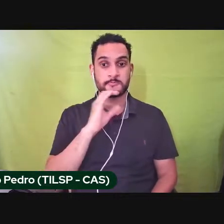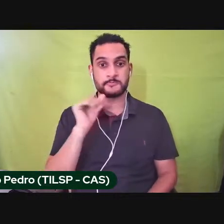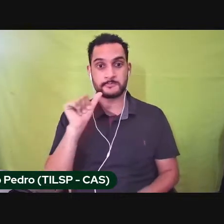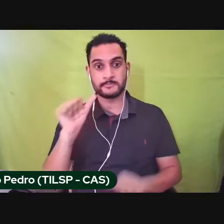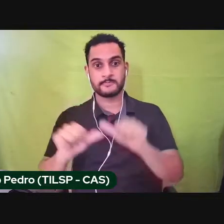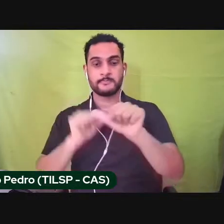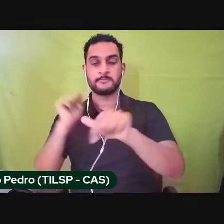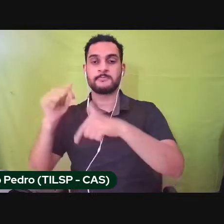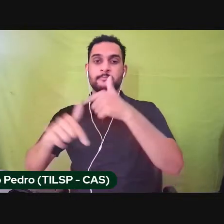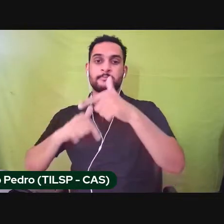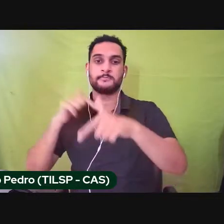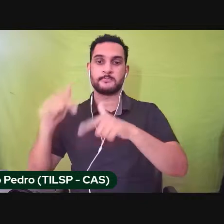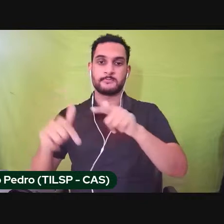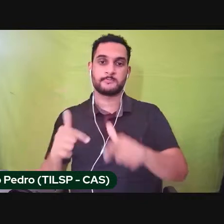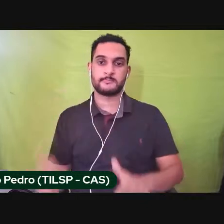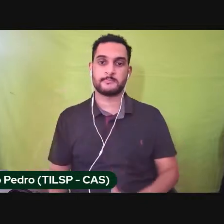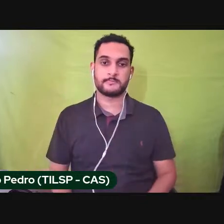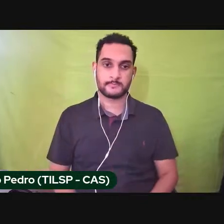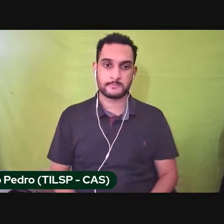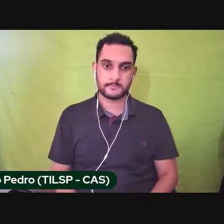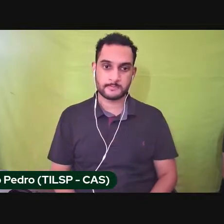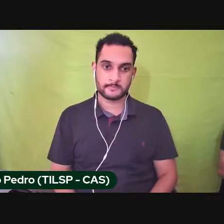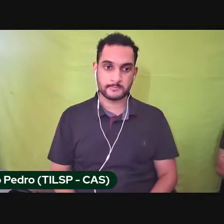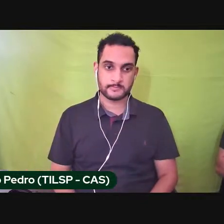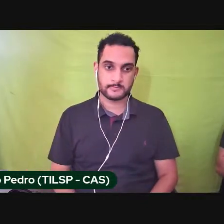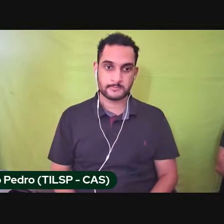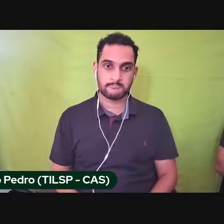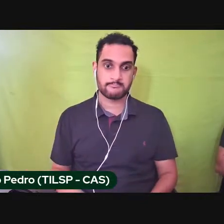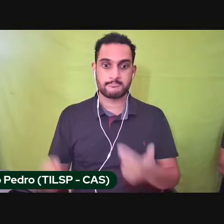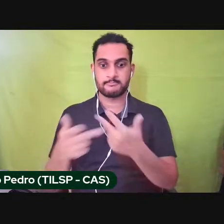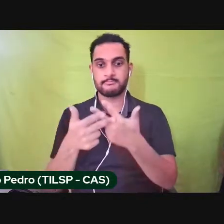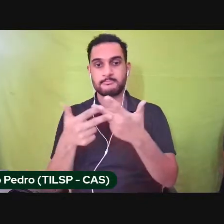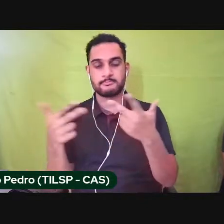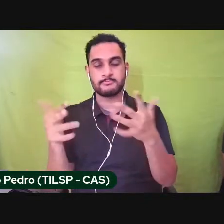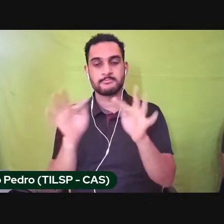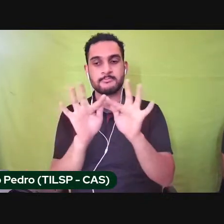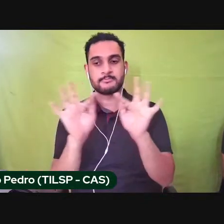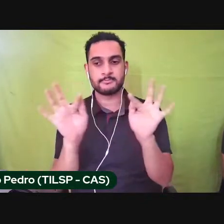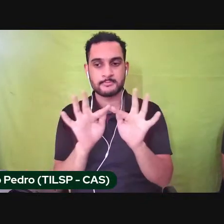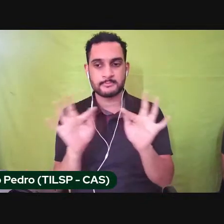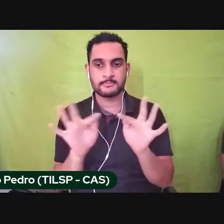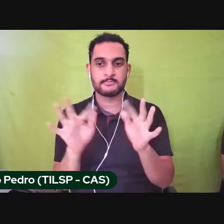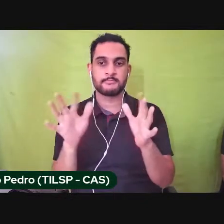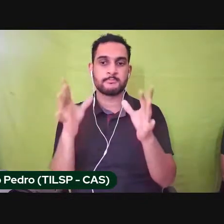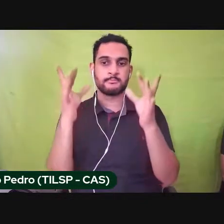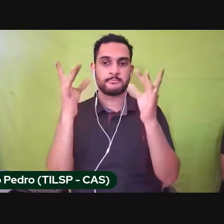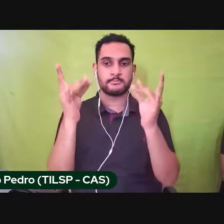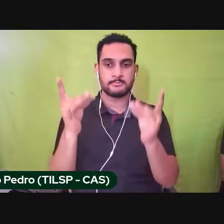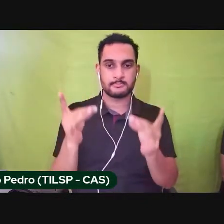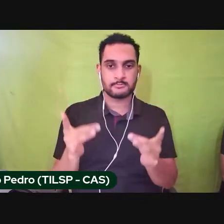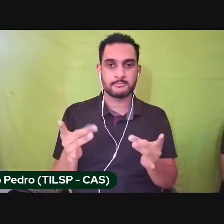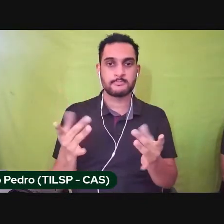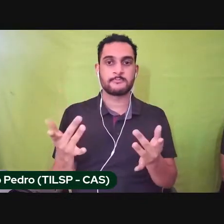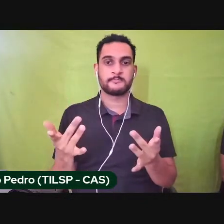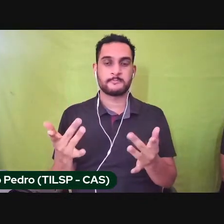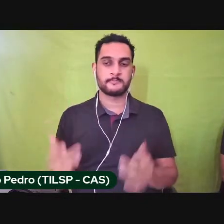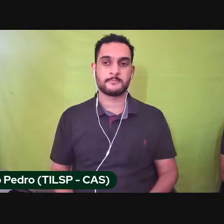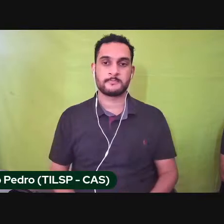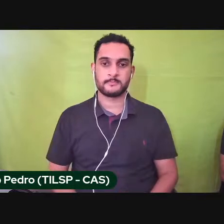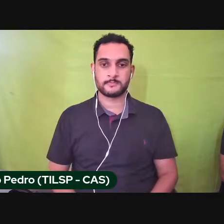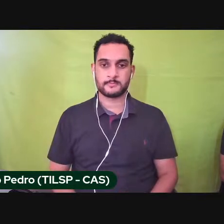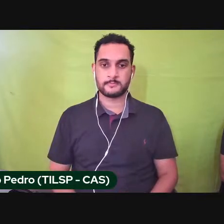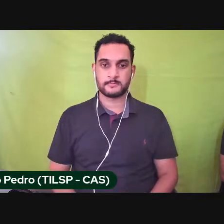em ação, até nessas mínimas questões nós temos dificuldade, não